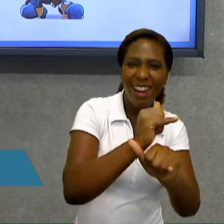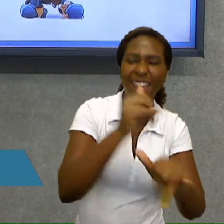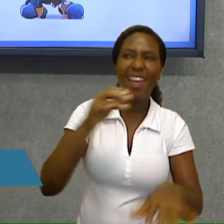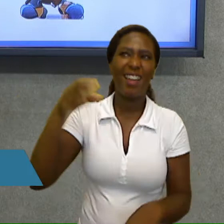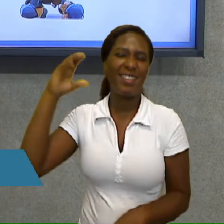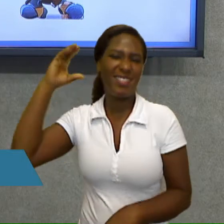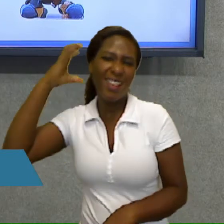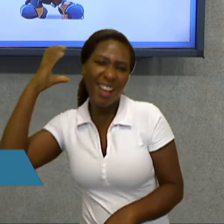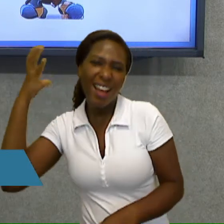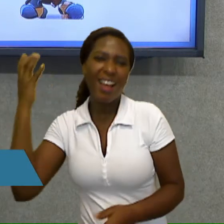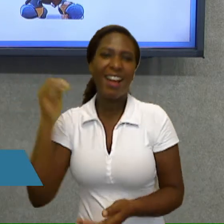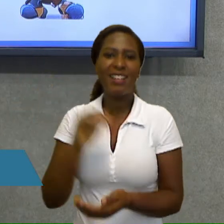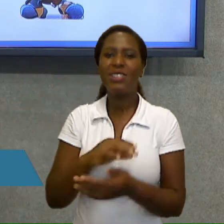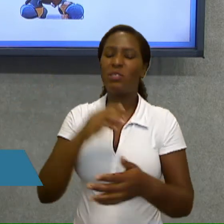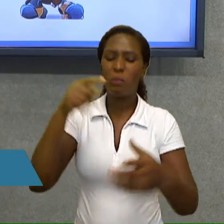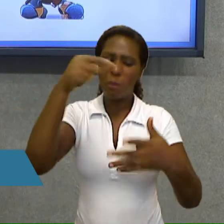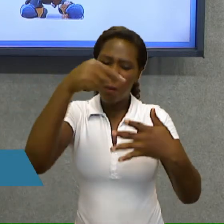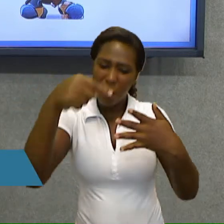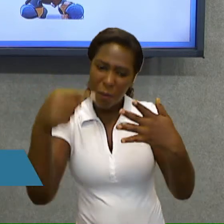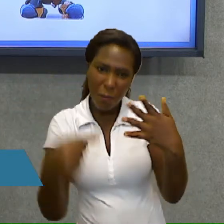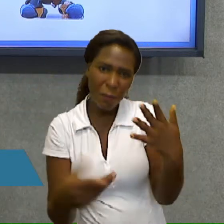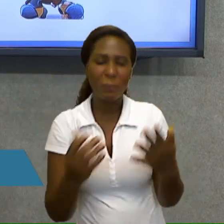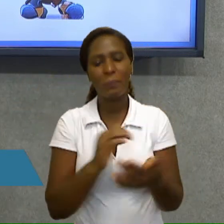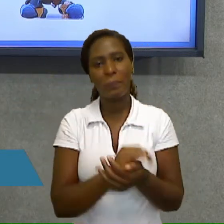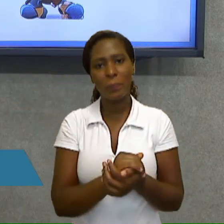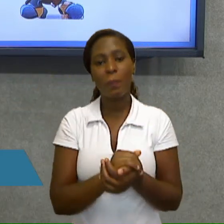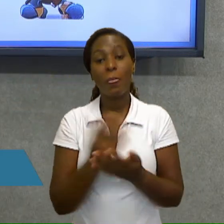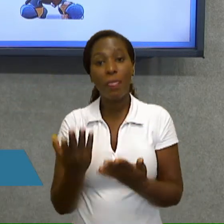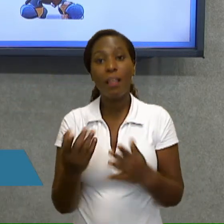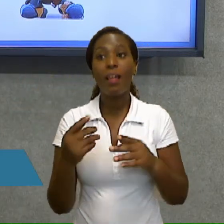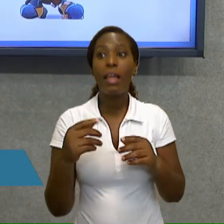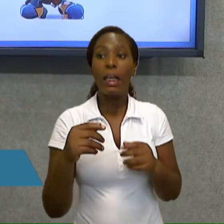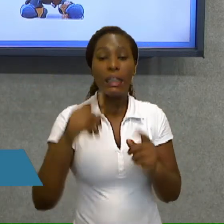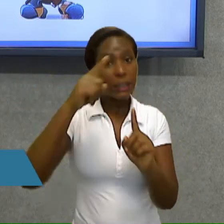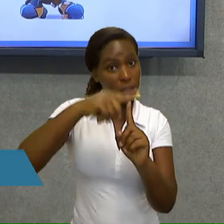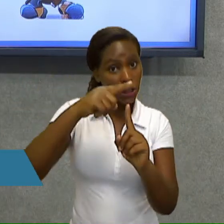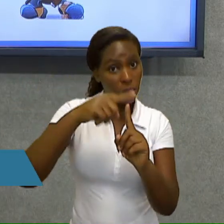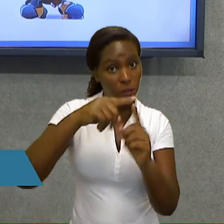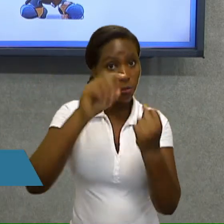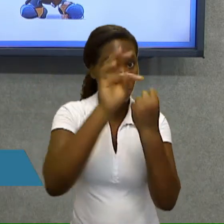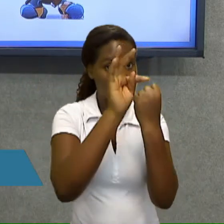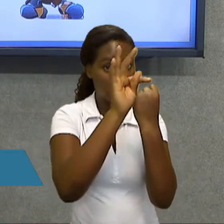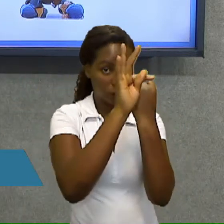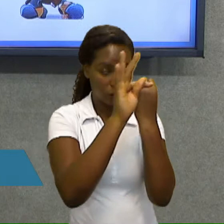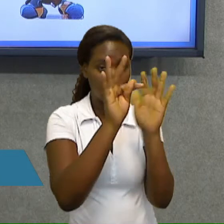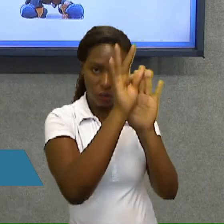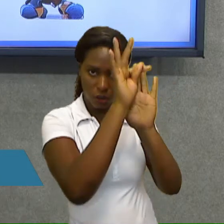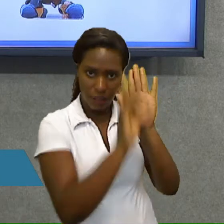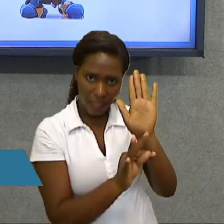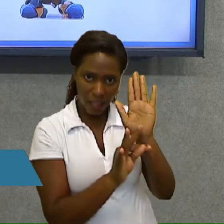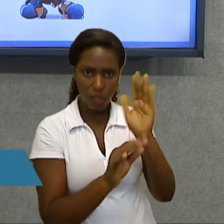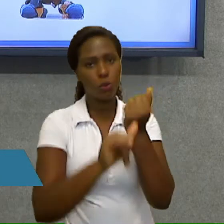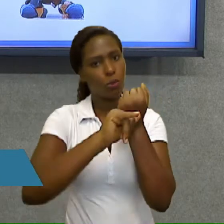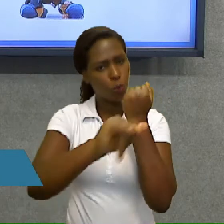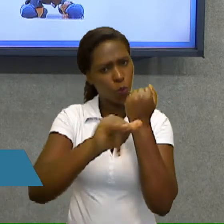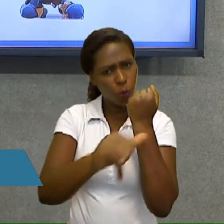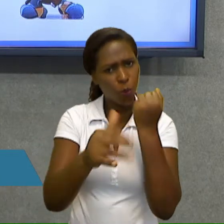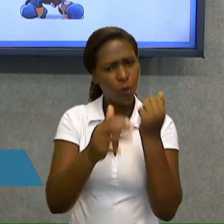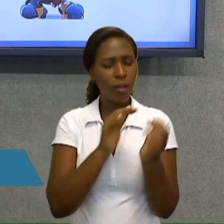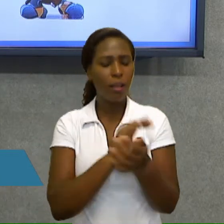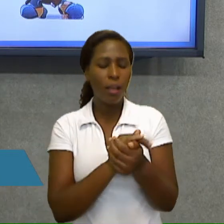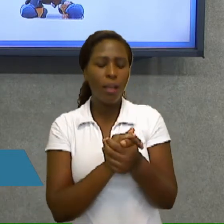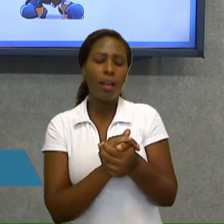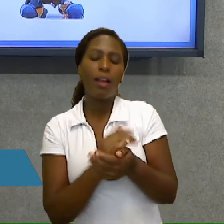entre outros. Esse tipo de texto tem o intuito de informar, ao mesmo tempo que